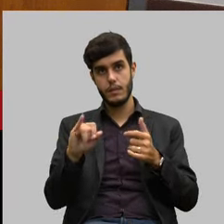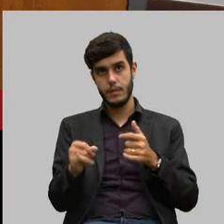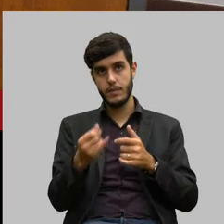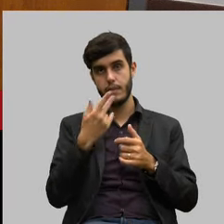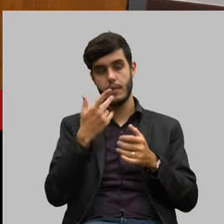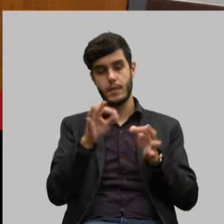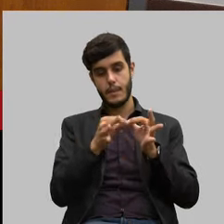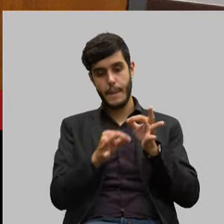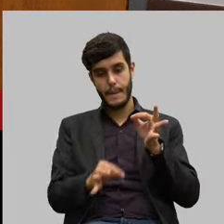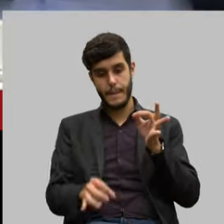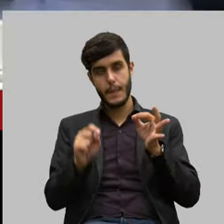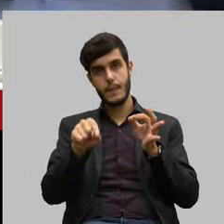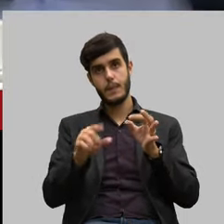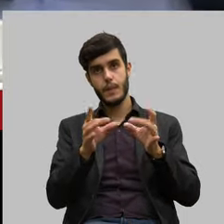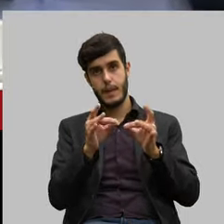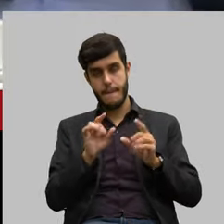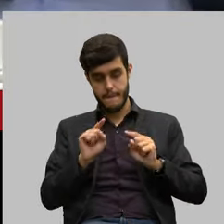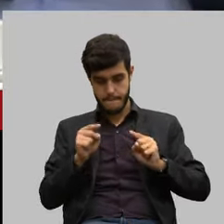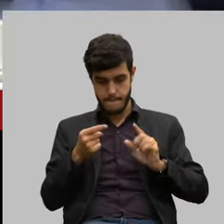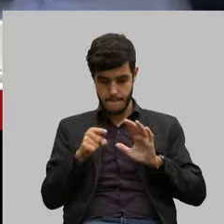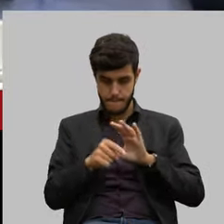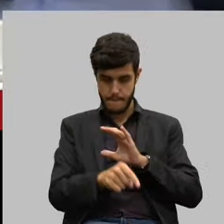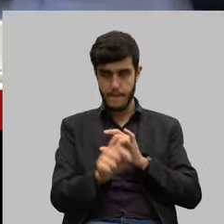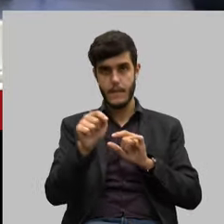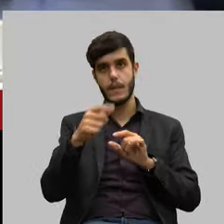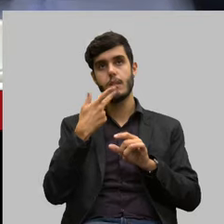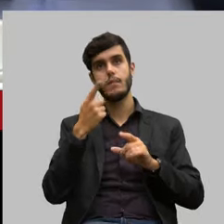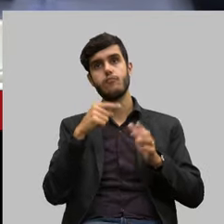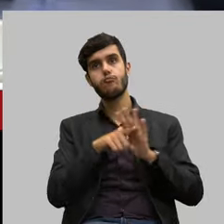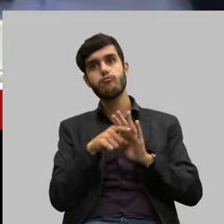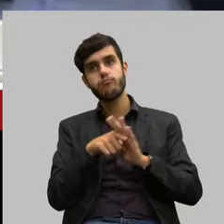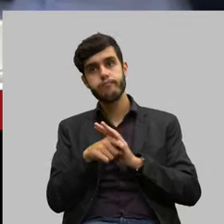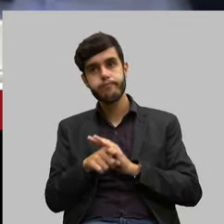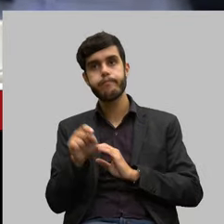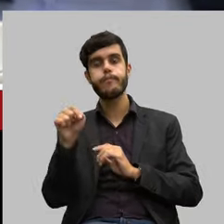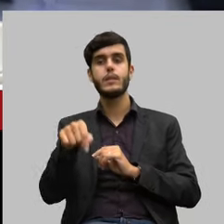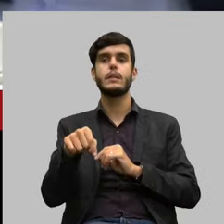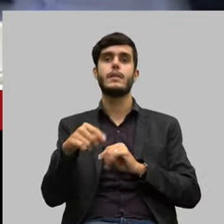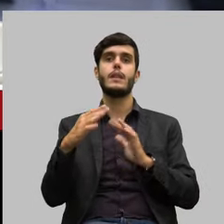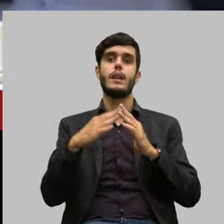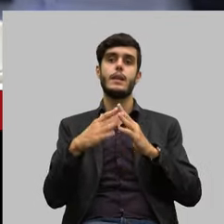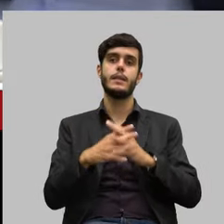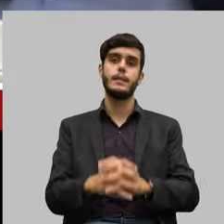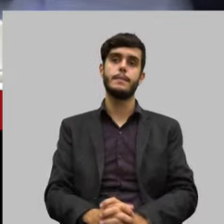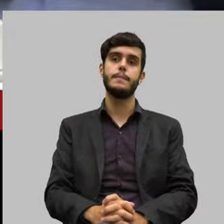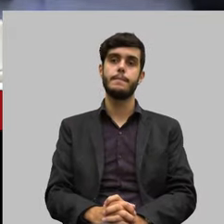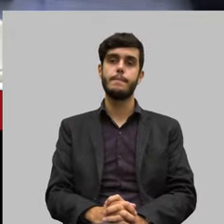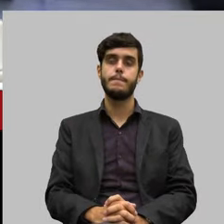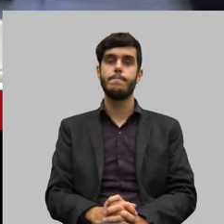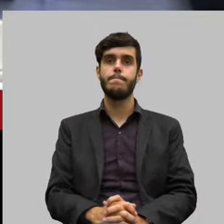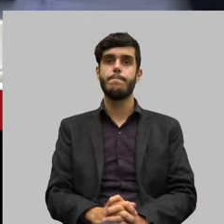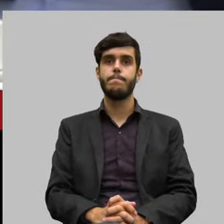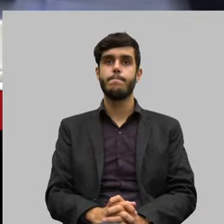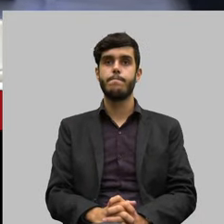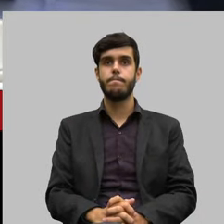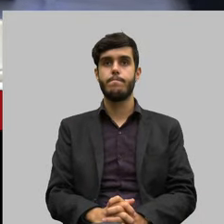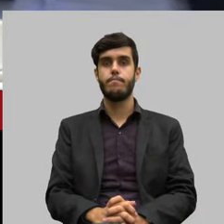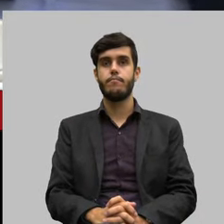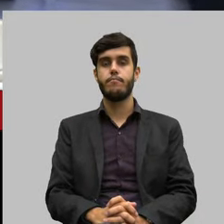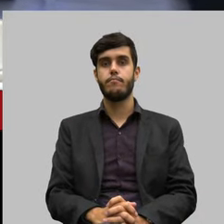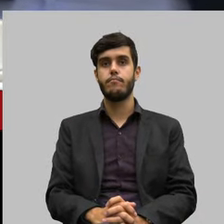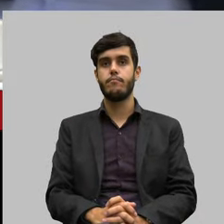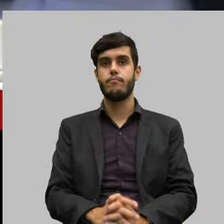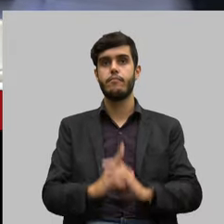o máximo Os questionamentos são levantados aqui na casa sobre a questão a sua sobre a sua primeira pergunta